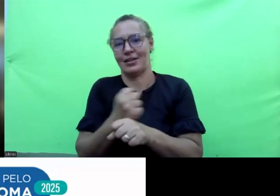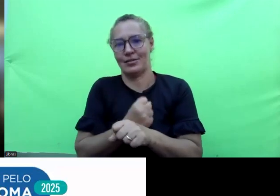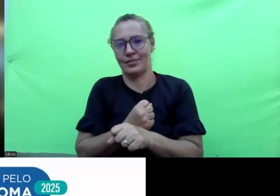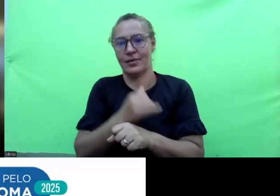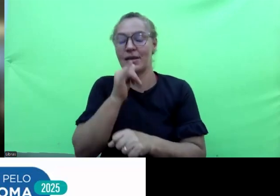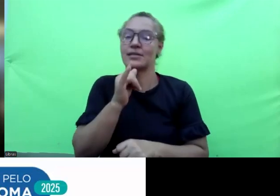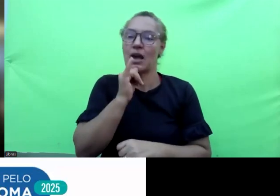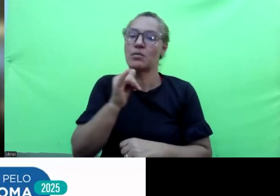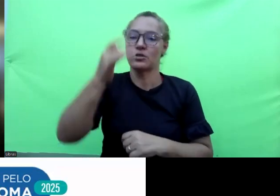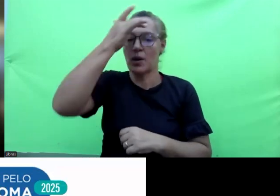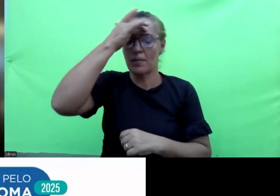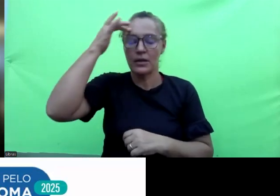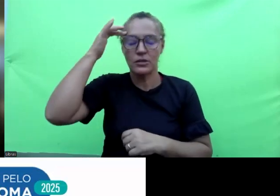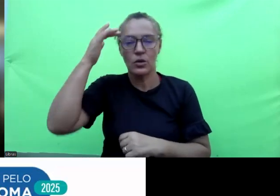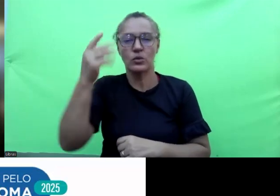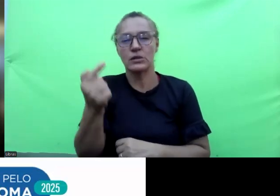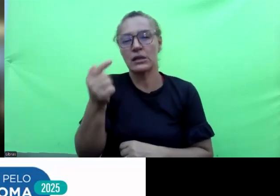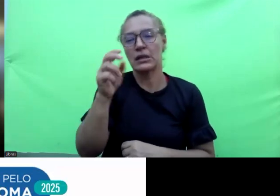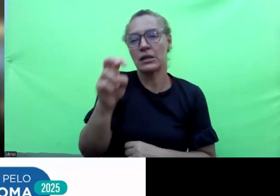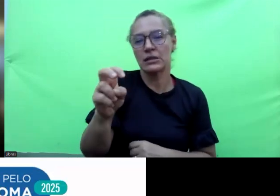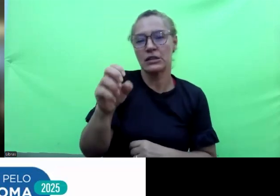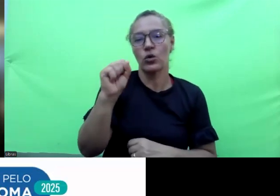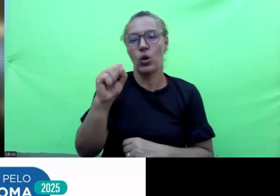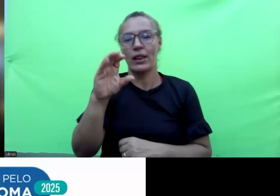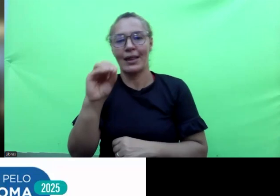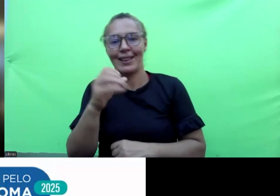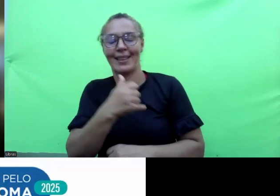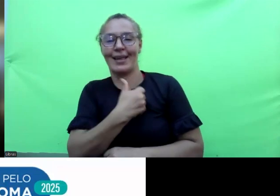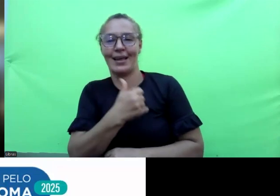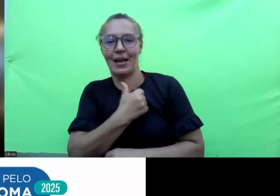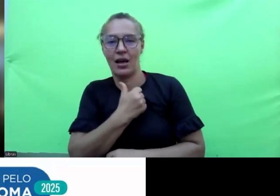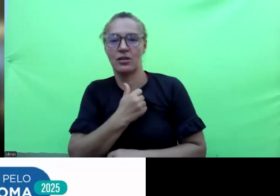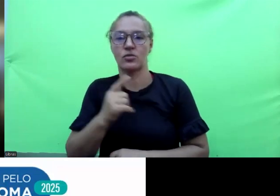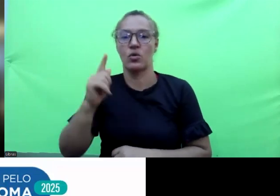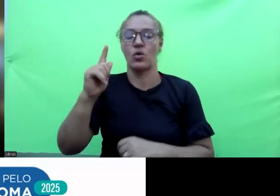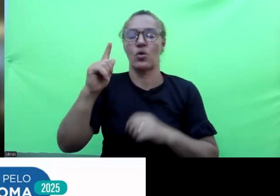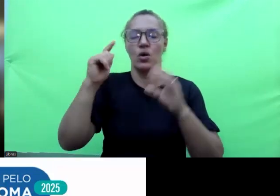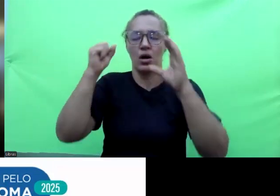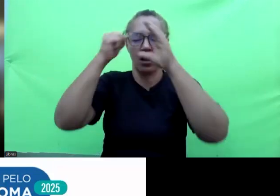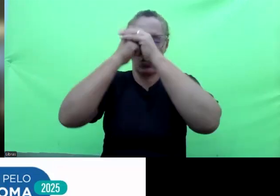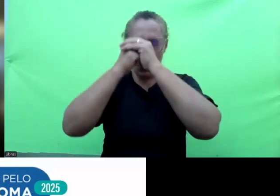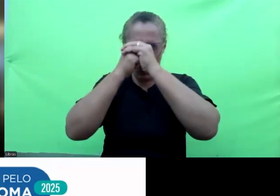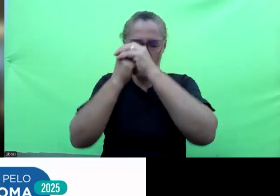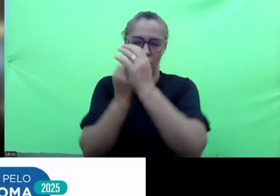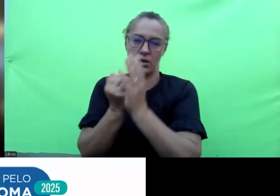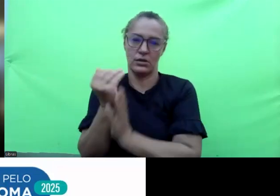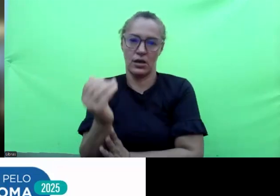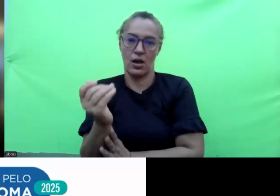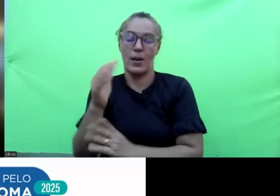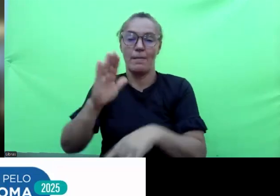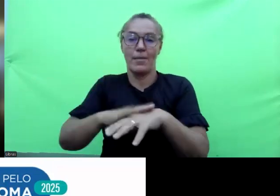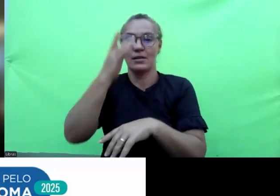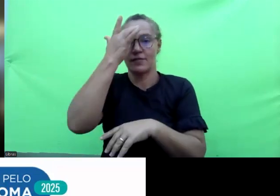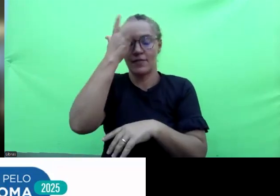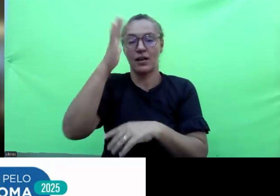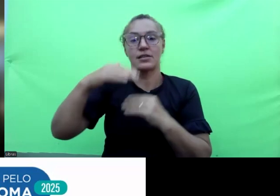pessoa com 75, 80 anos com glaucoma inicial, é mais fácil imaginar que ela vai